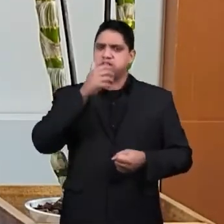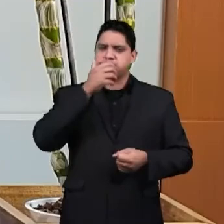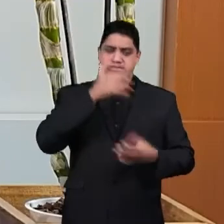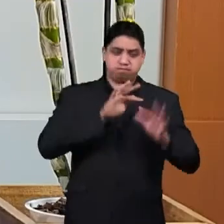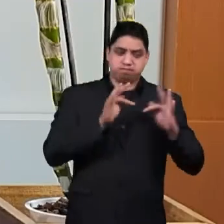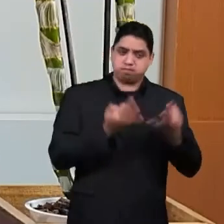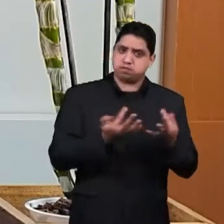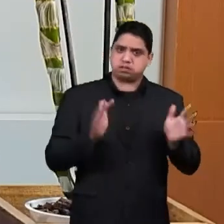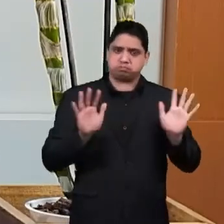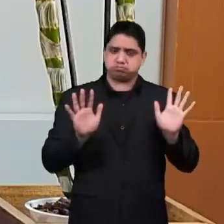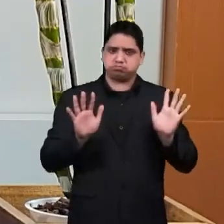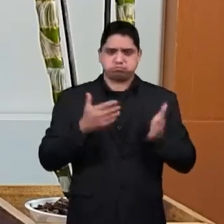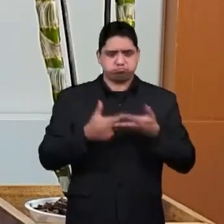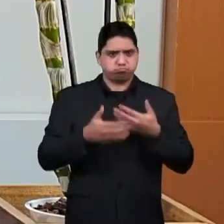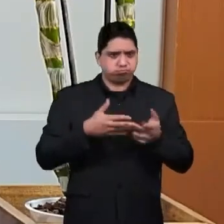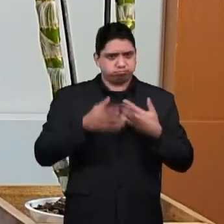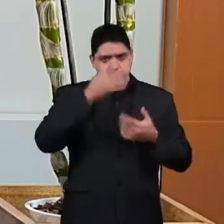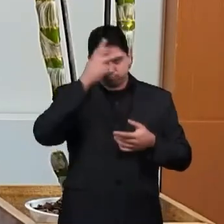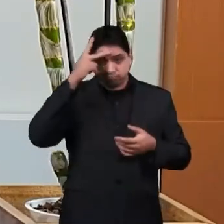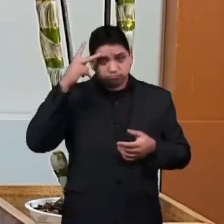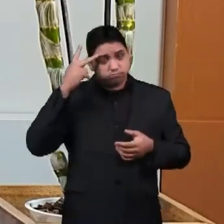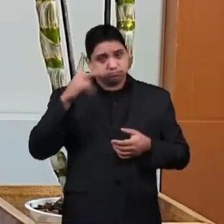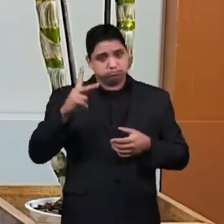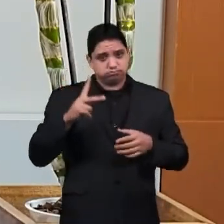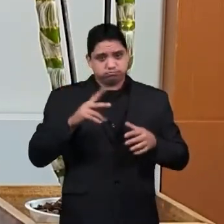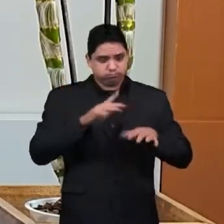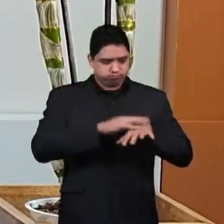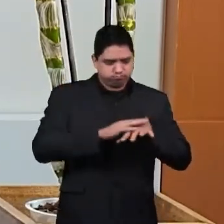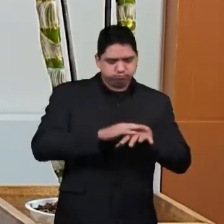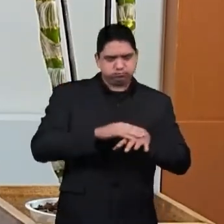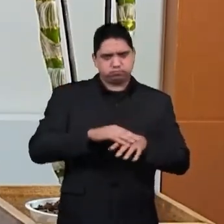jovem, quem quer que seja, o que está doente, o que está